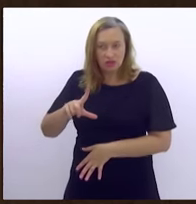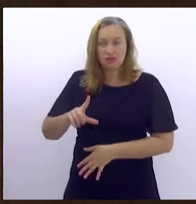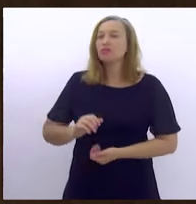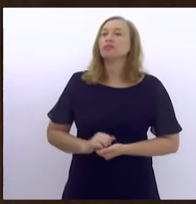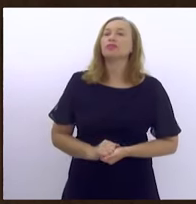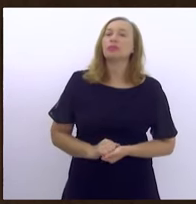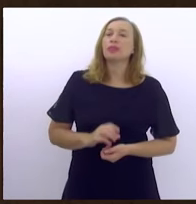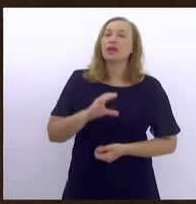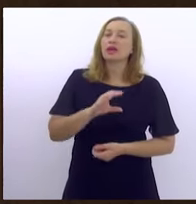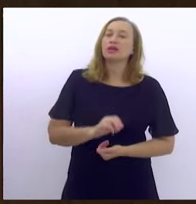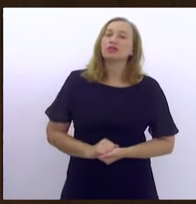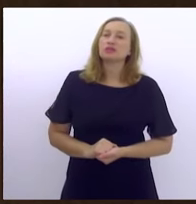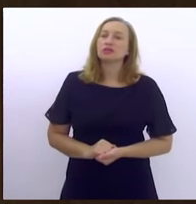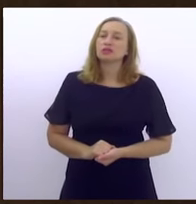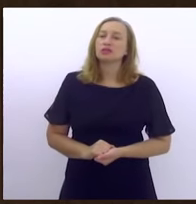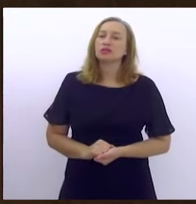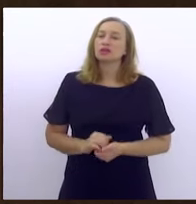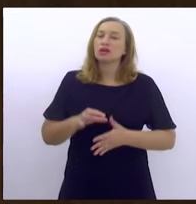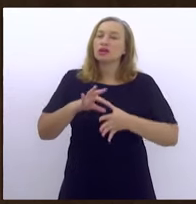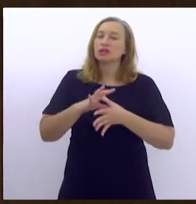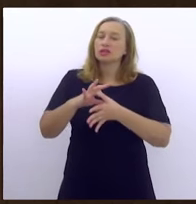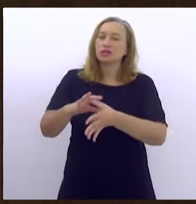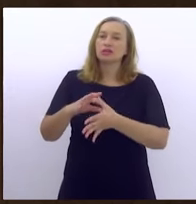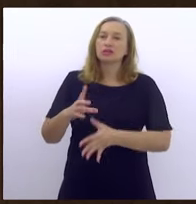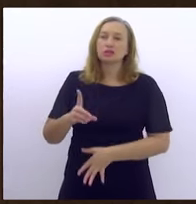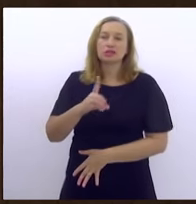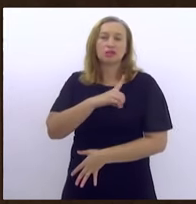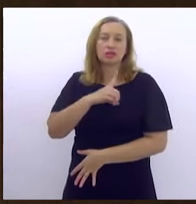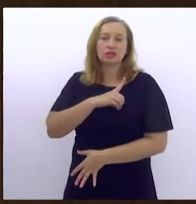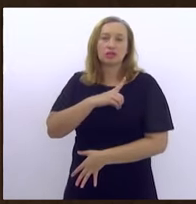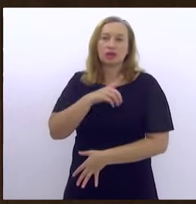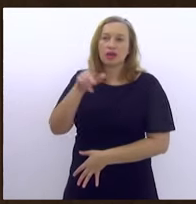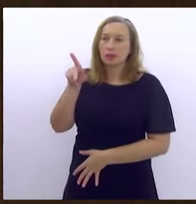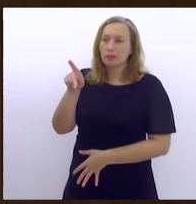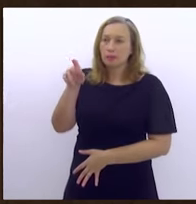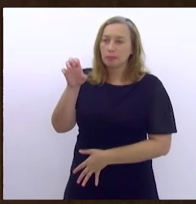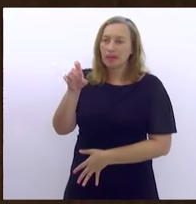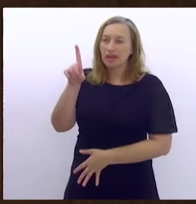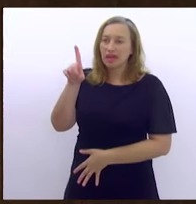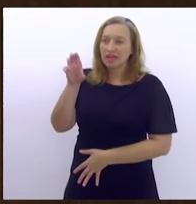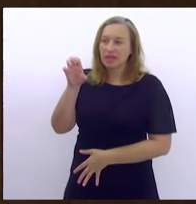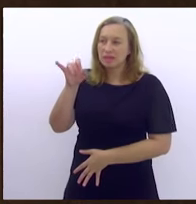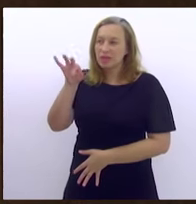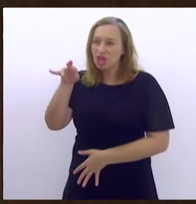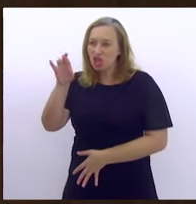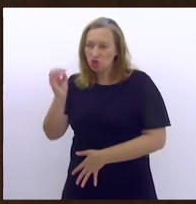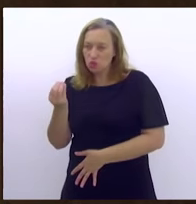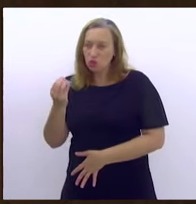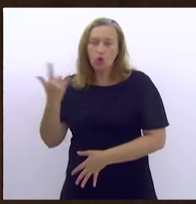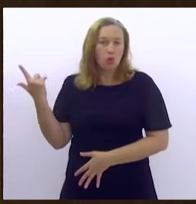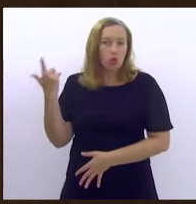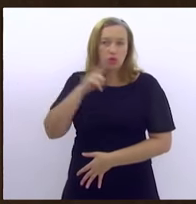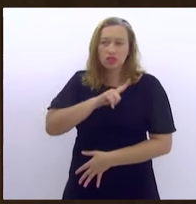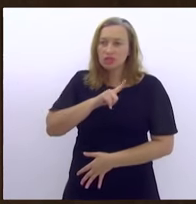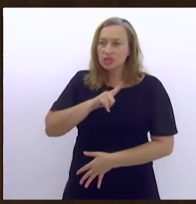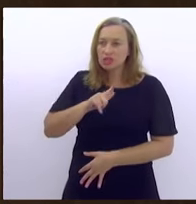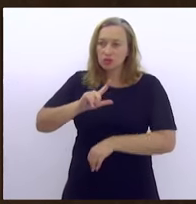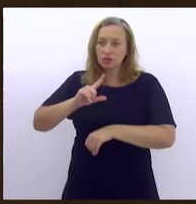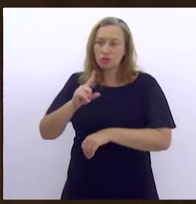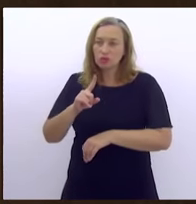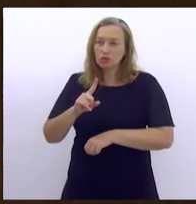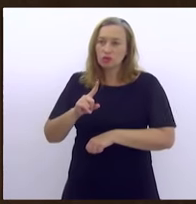123ª DP, liderada pelo delegado Pedro Emílio e toda a sua equipe, conseguiram, em questão de horas,